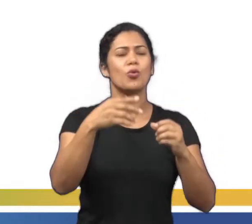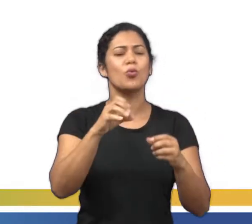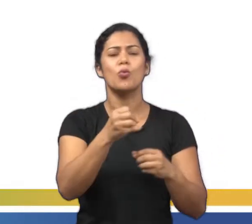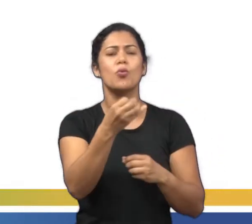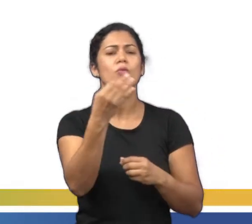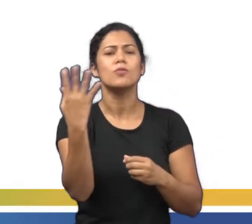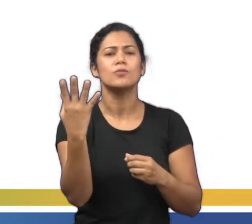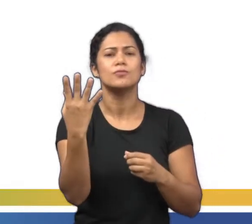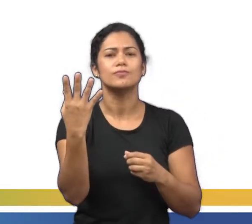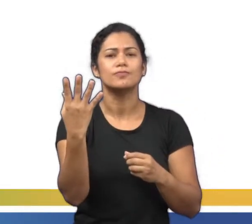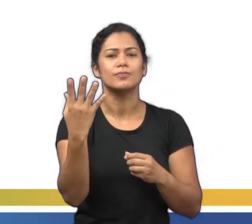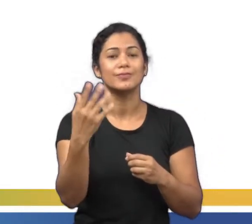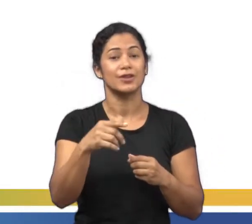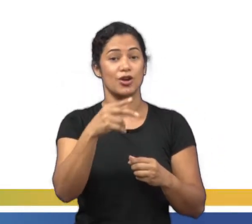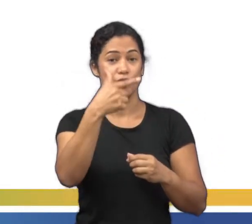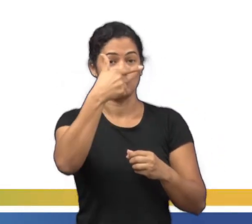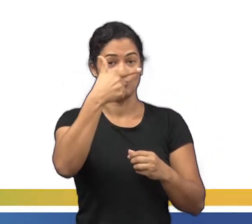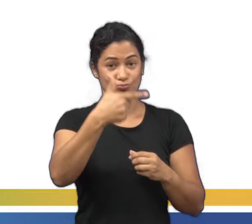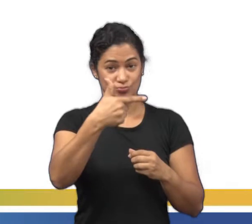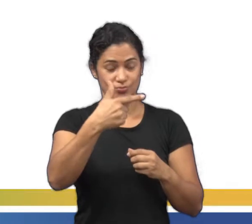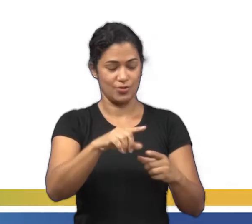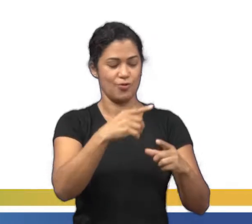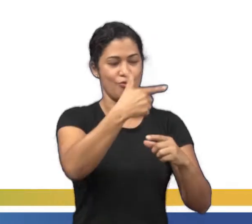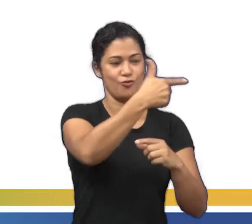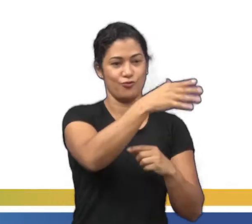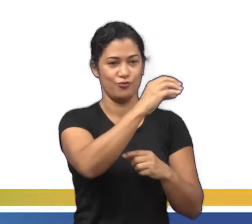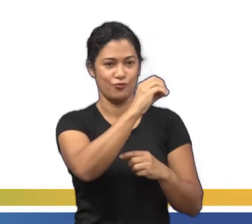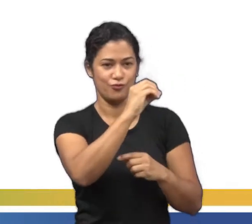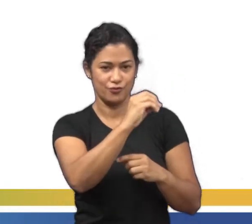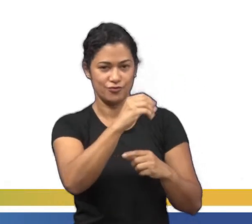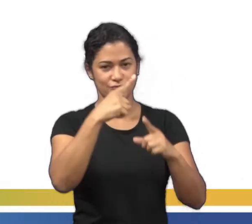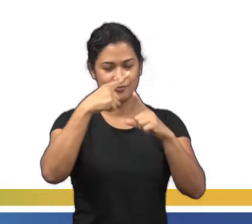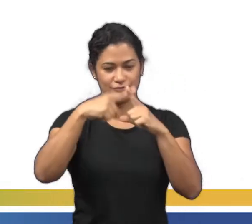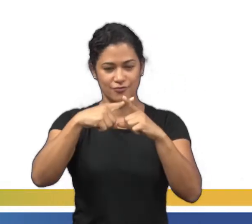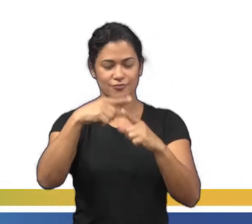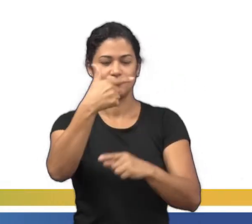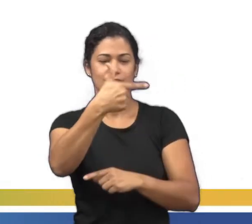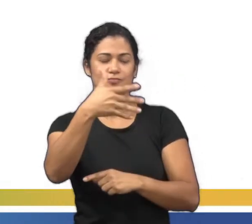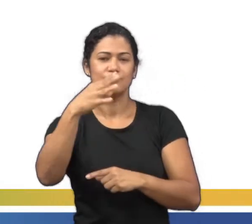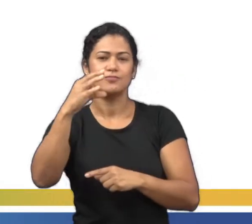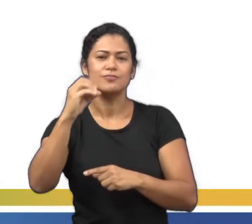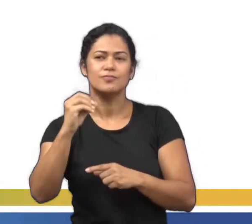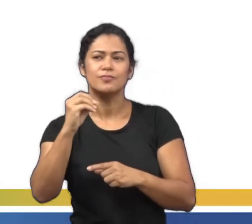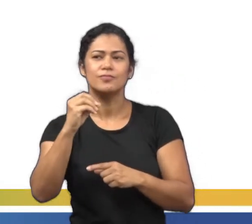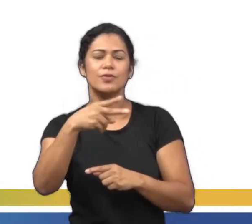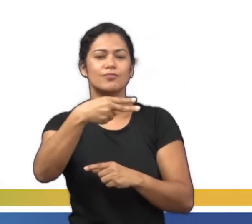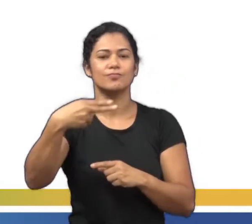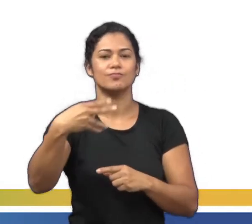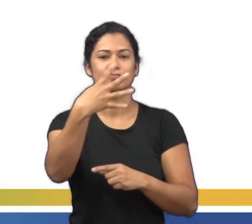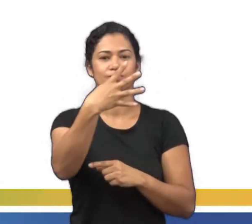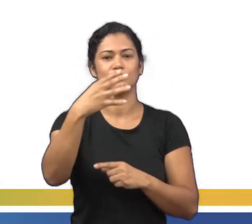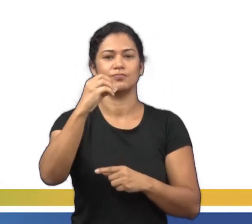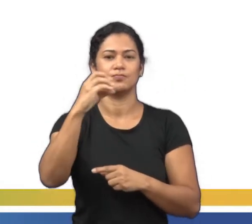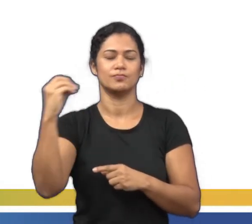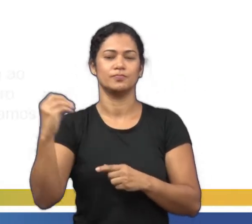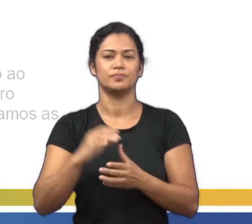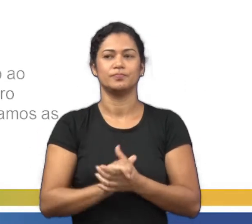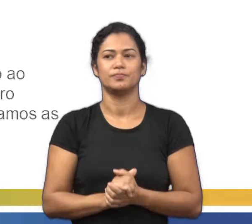o 20. Quantas vezes? 2 vezes. Então, 20 vezes 20, 400.